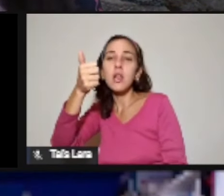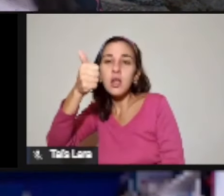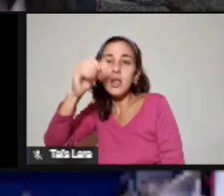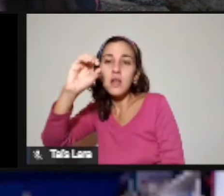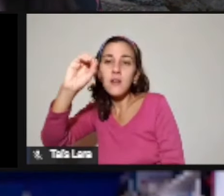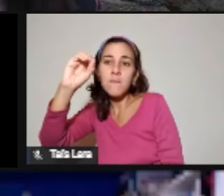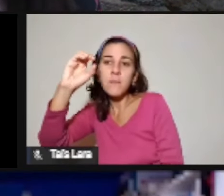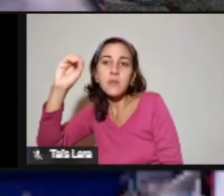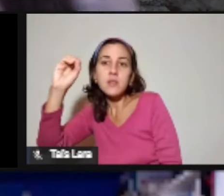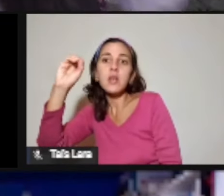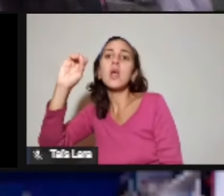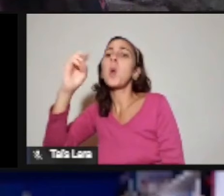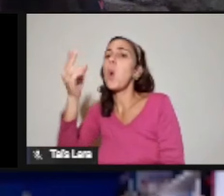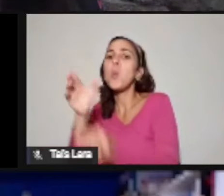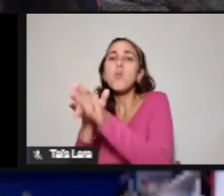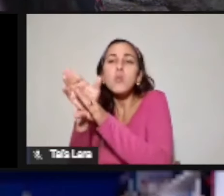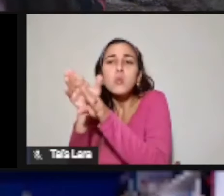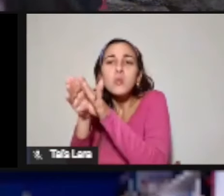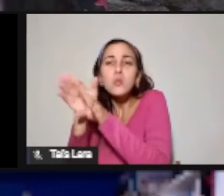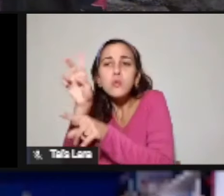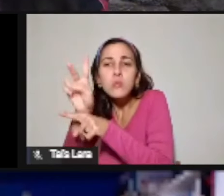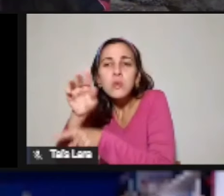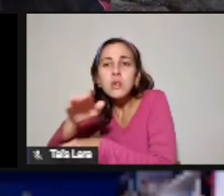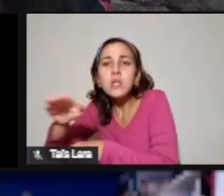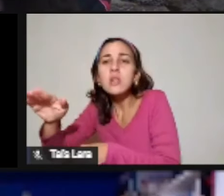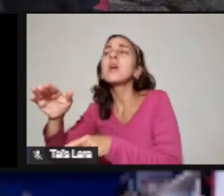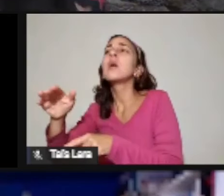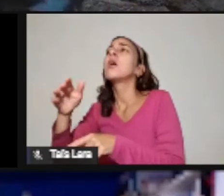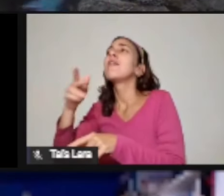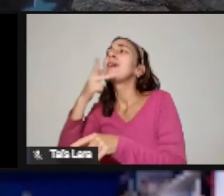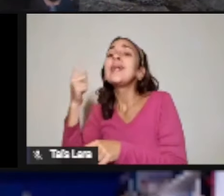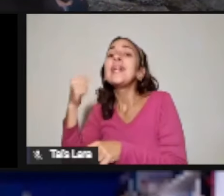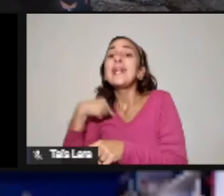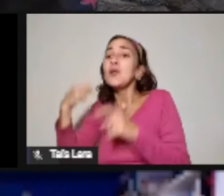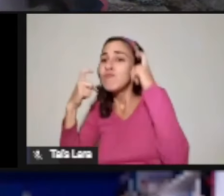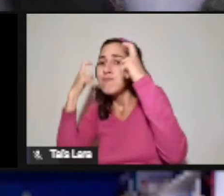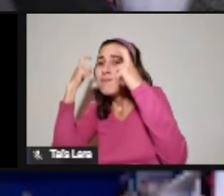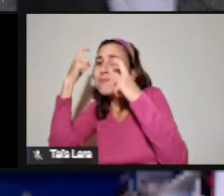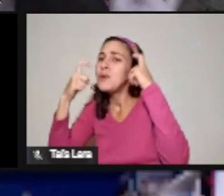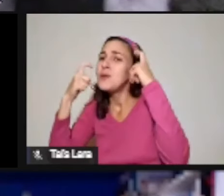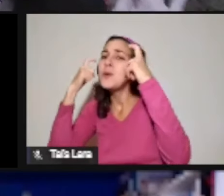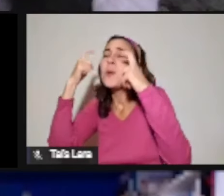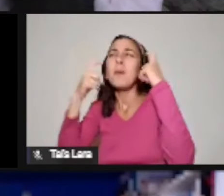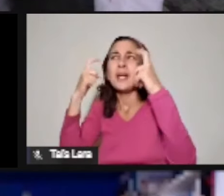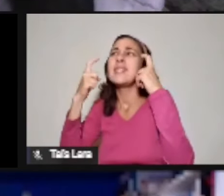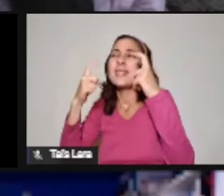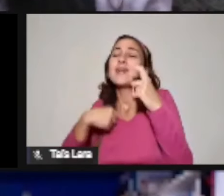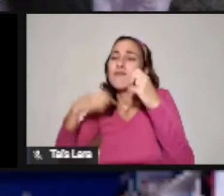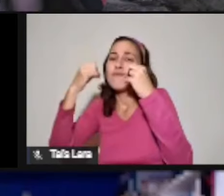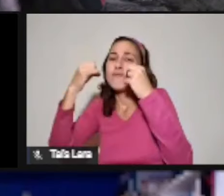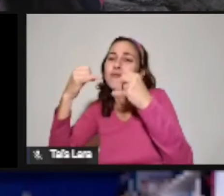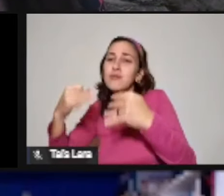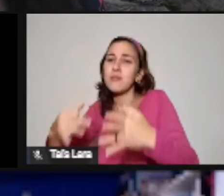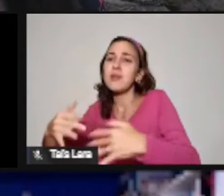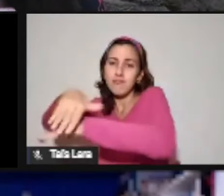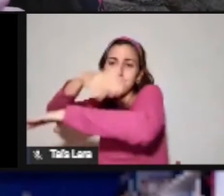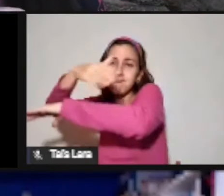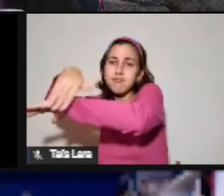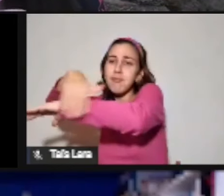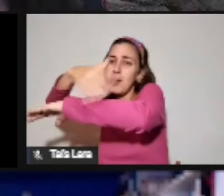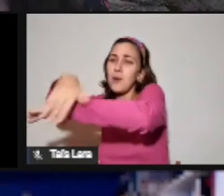olha, estou preocupada, vocês não querem vir aqui, vou dar um endereço, pode ser que seja cólica, mas e se não for? Vamos lá, Conselho